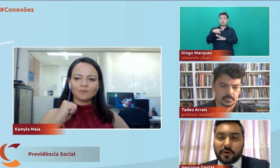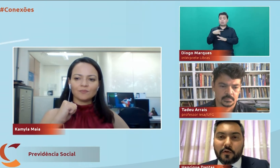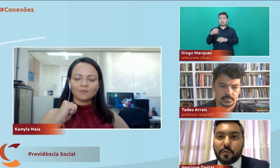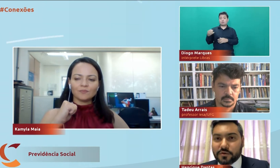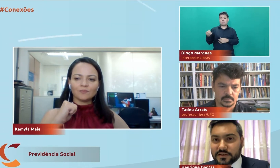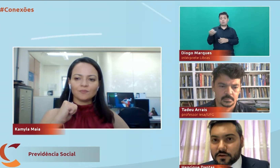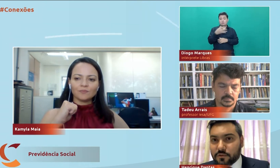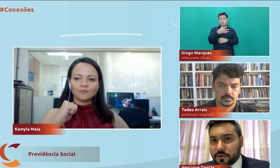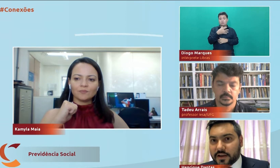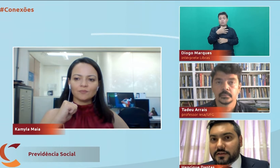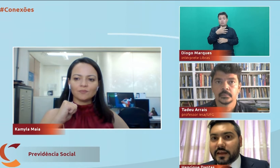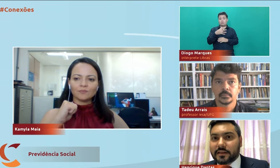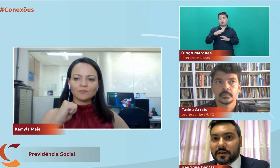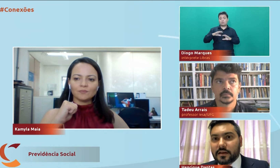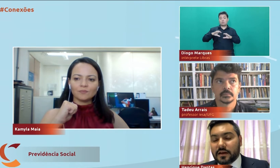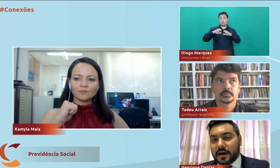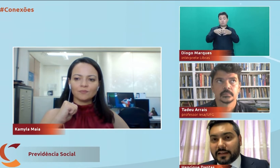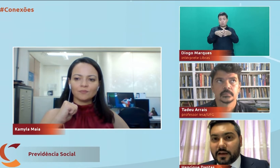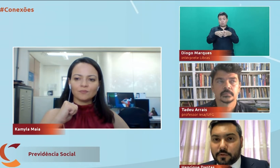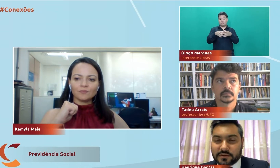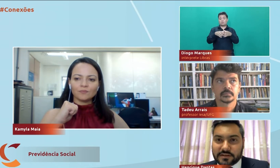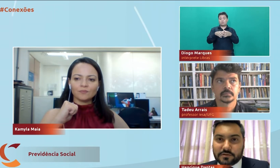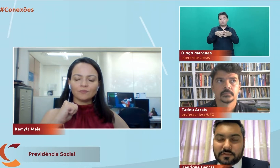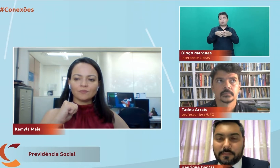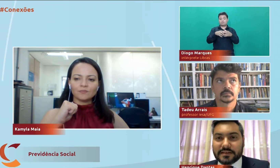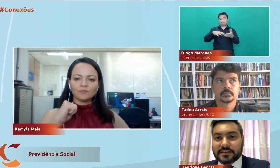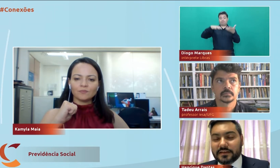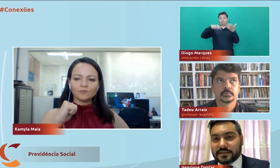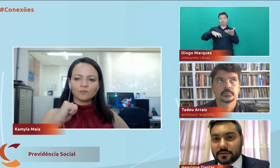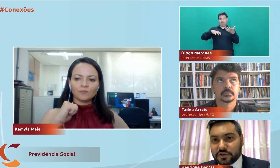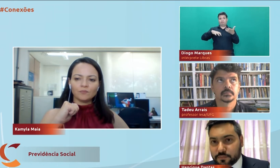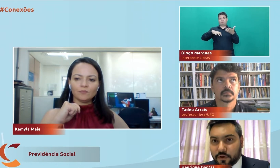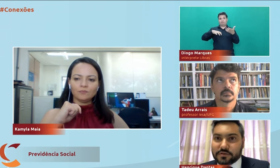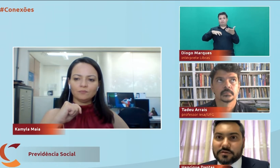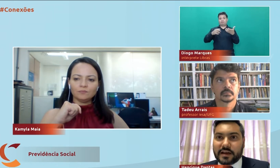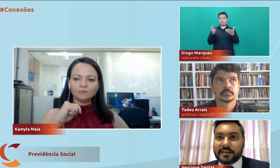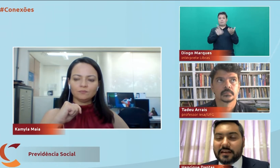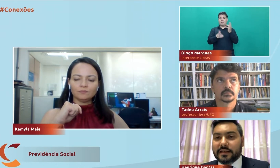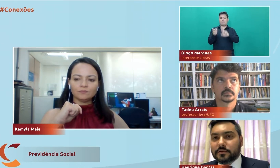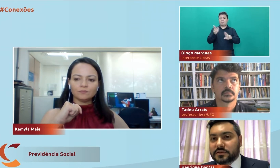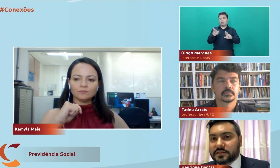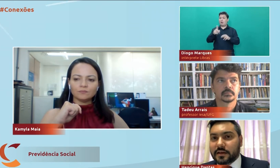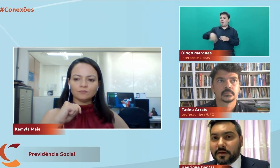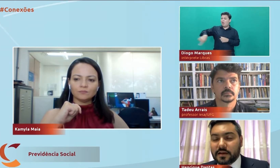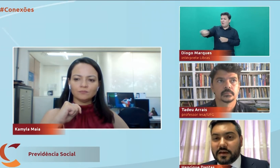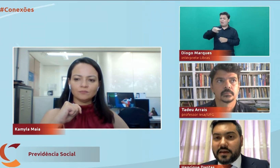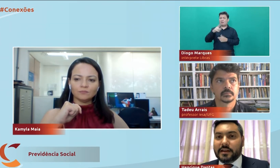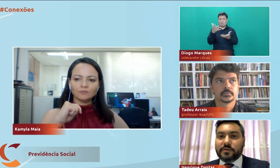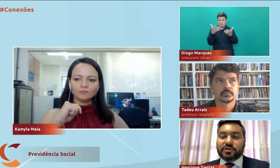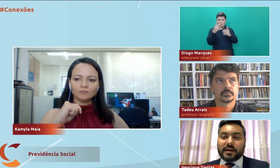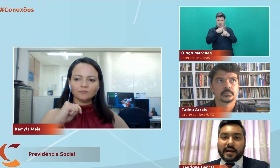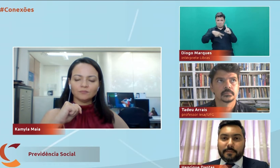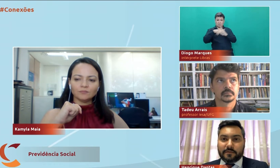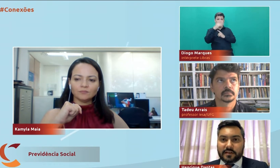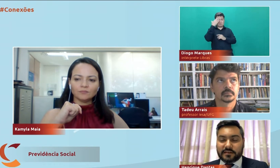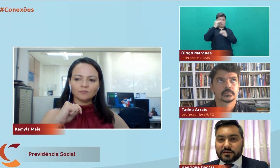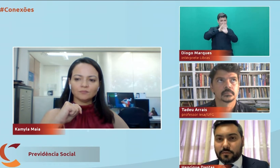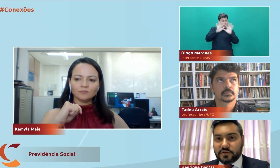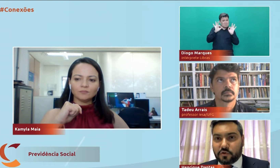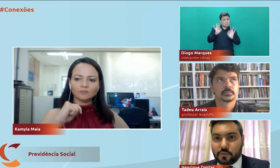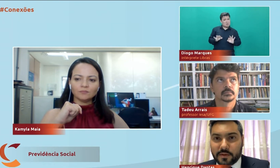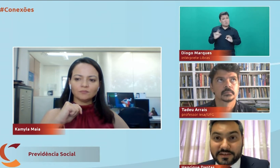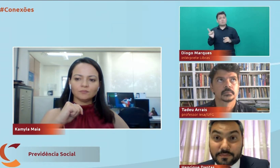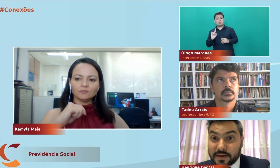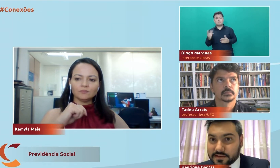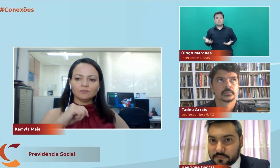né, uma nova composição do Congresso eleita. Até que ponto esses representantes estão dispostos a entender o sistema e não enxergar a Previdência